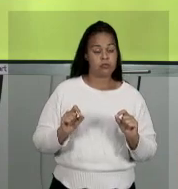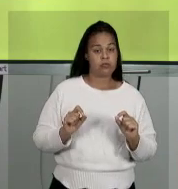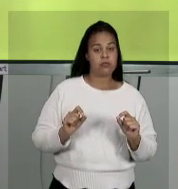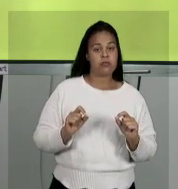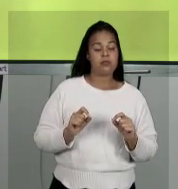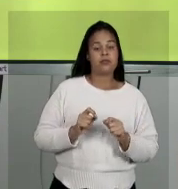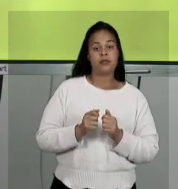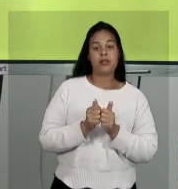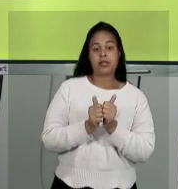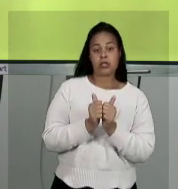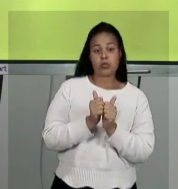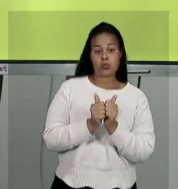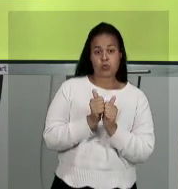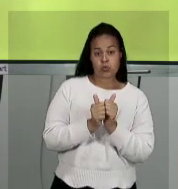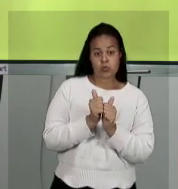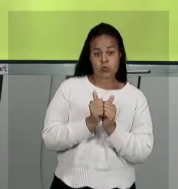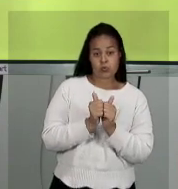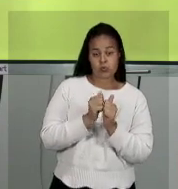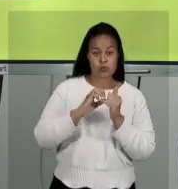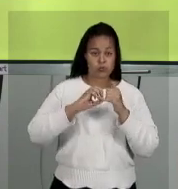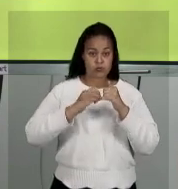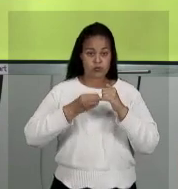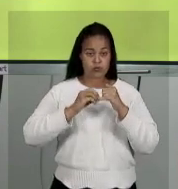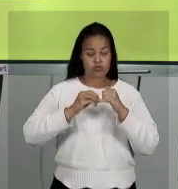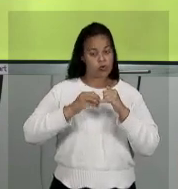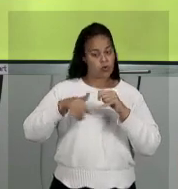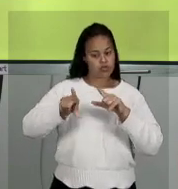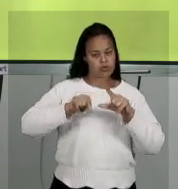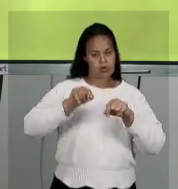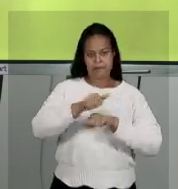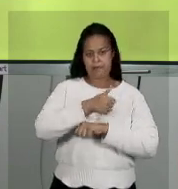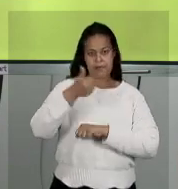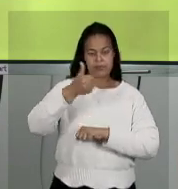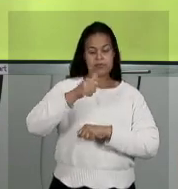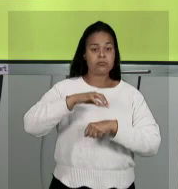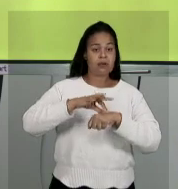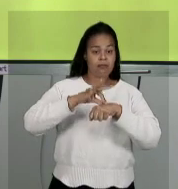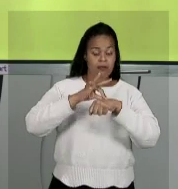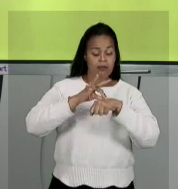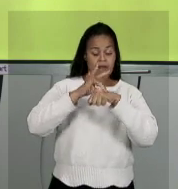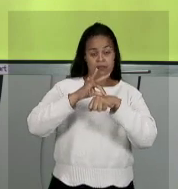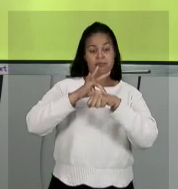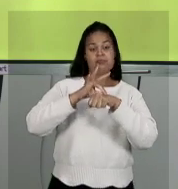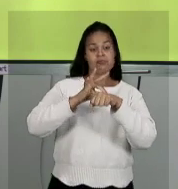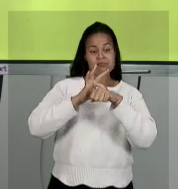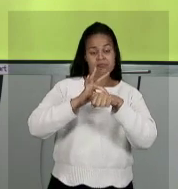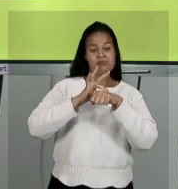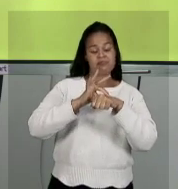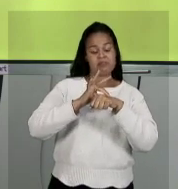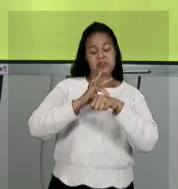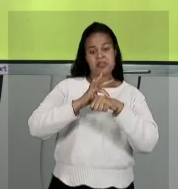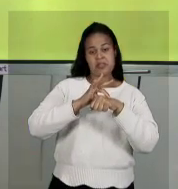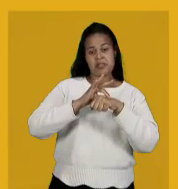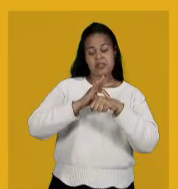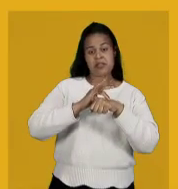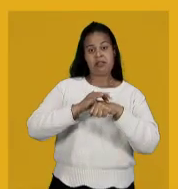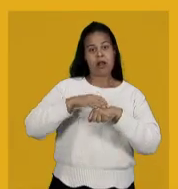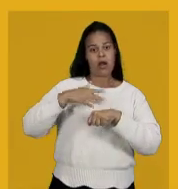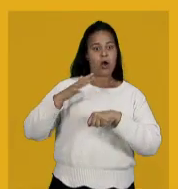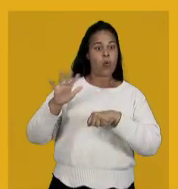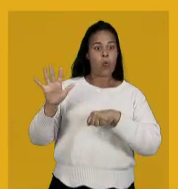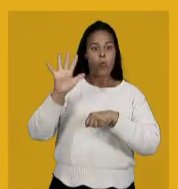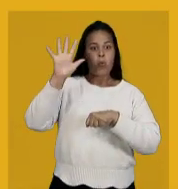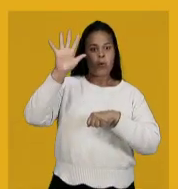Arroz, feijão, é a melhor escolha. Ali tem uma carninha, a gente sabe que a carne não está barata, mas uma carne, né, que a